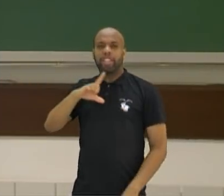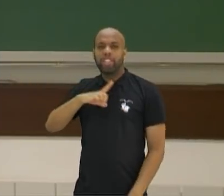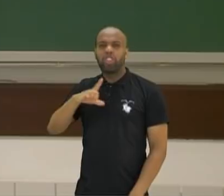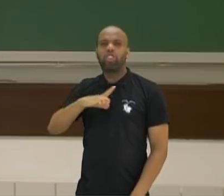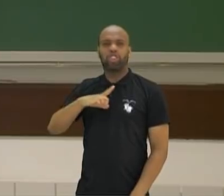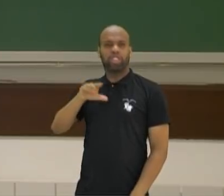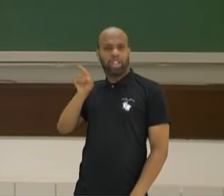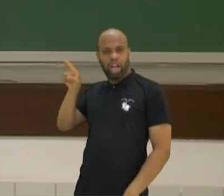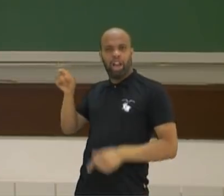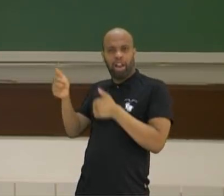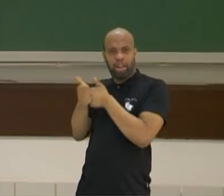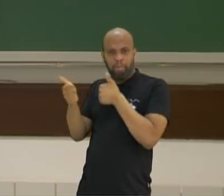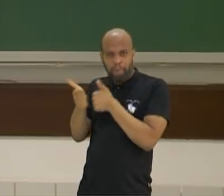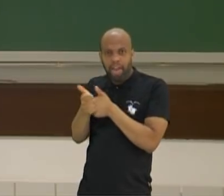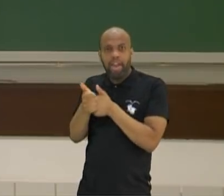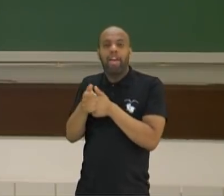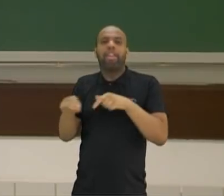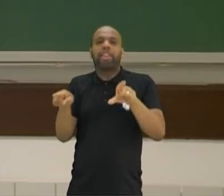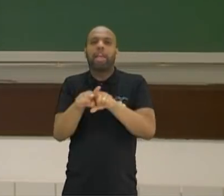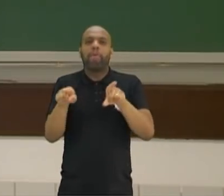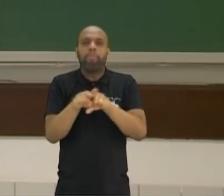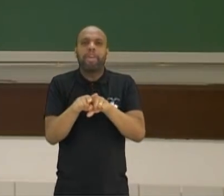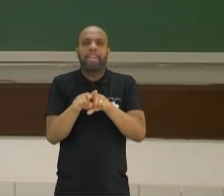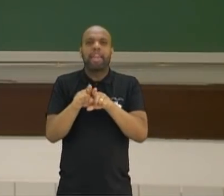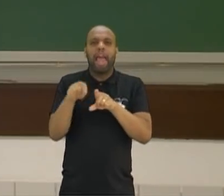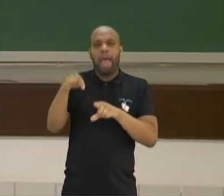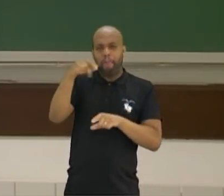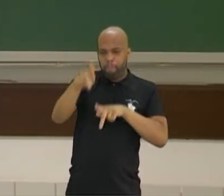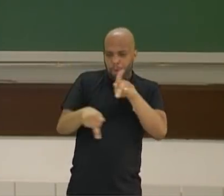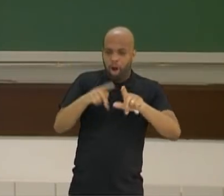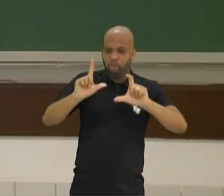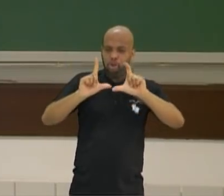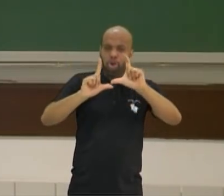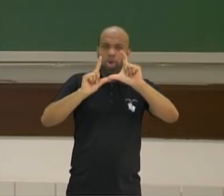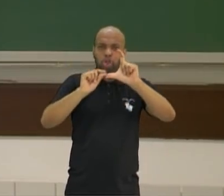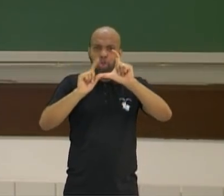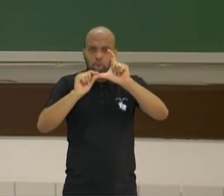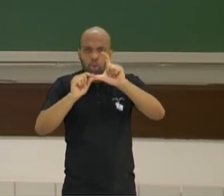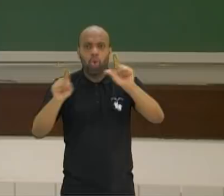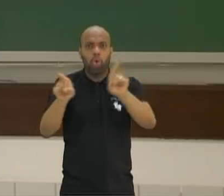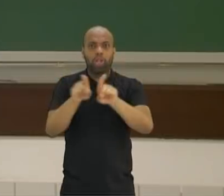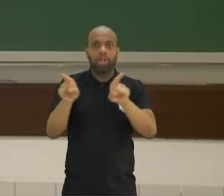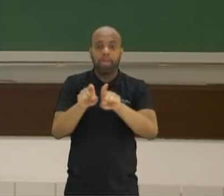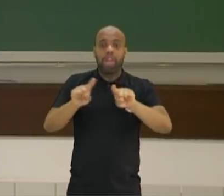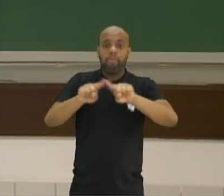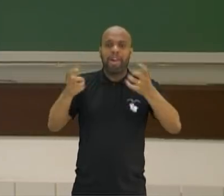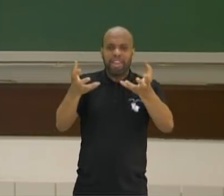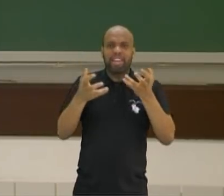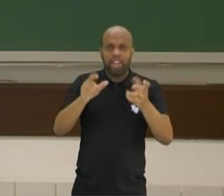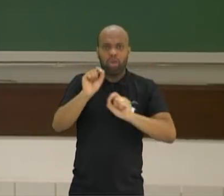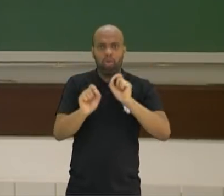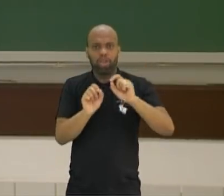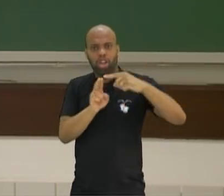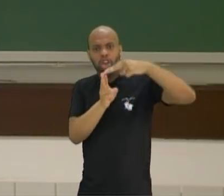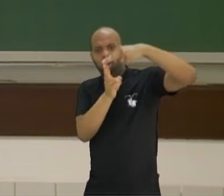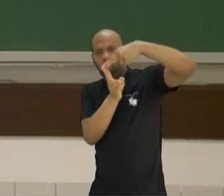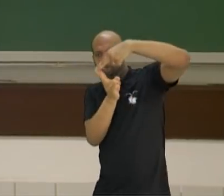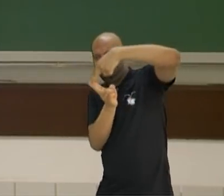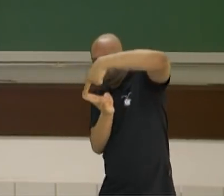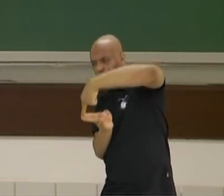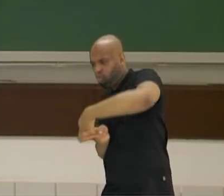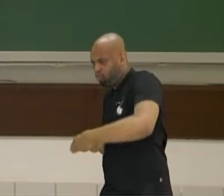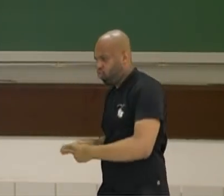entrar ali, ele ia dar a volta pela África e ir buscar direto da fonte.